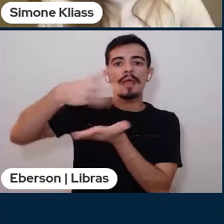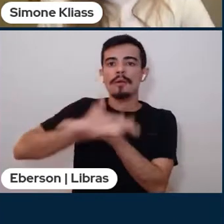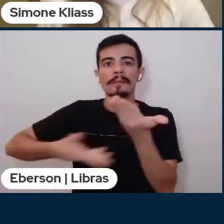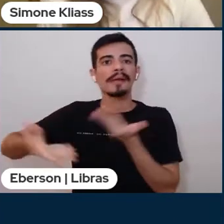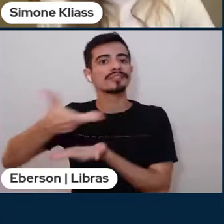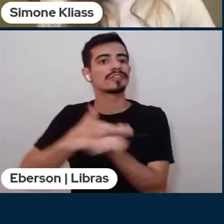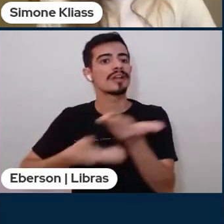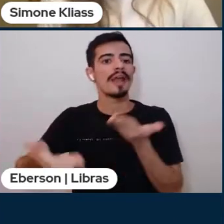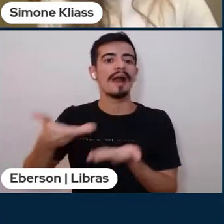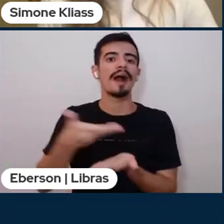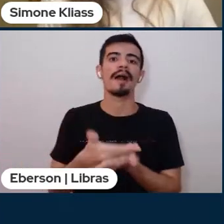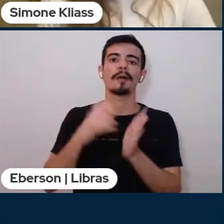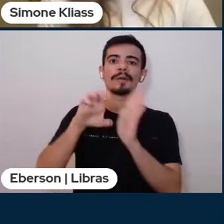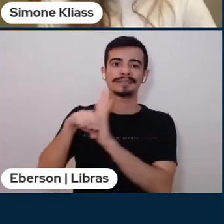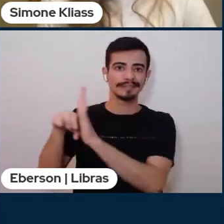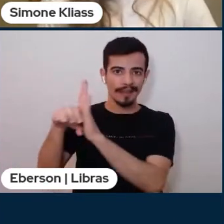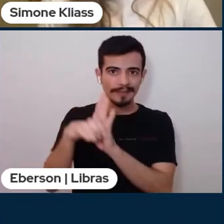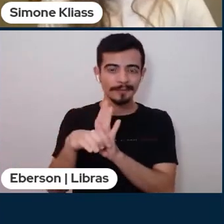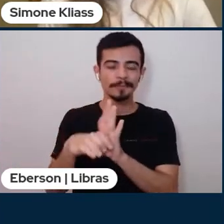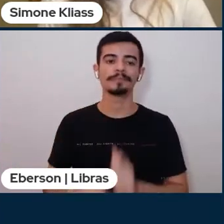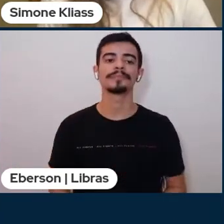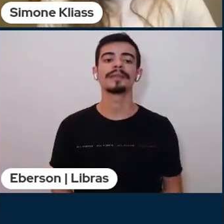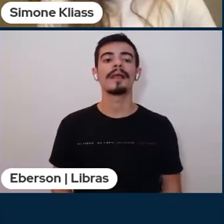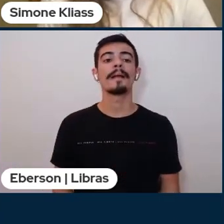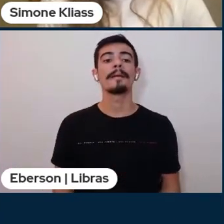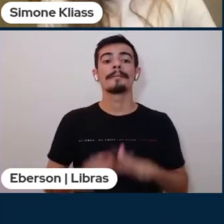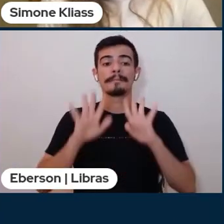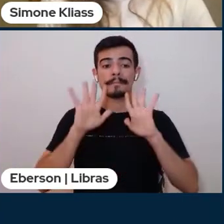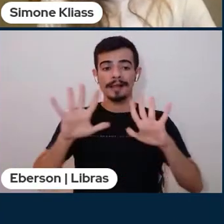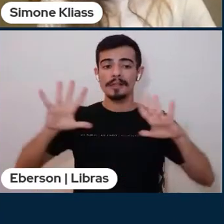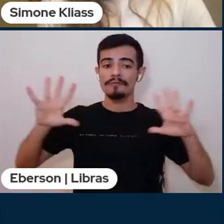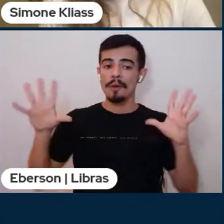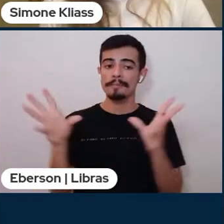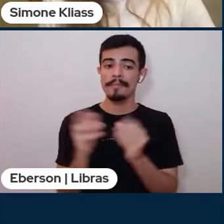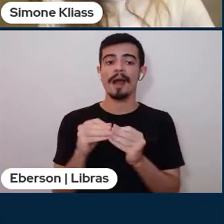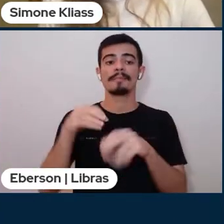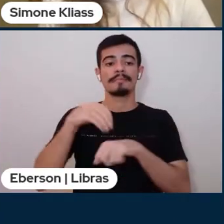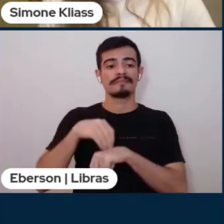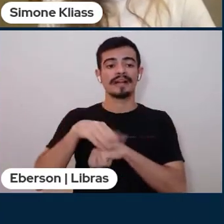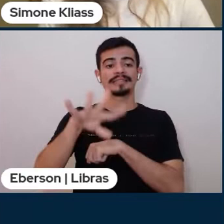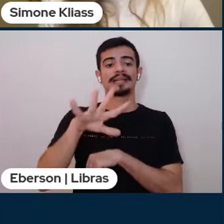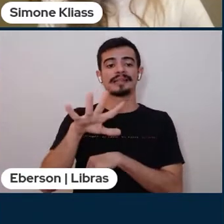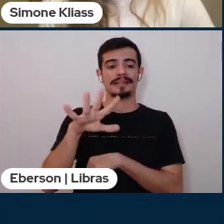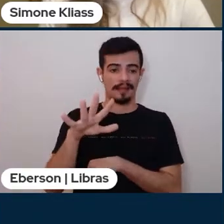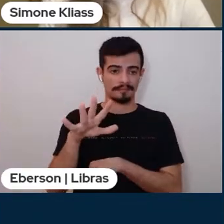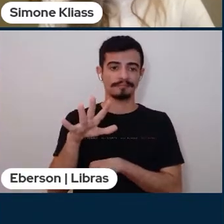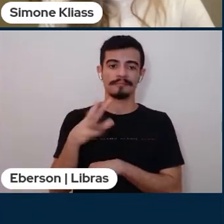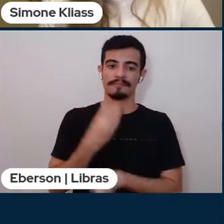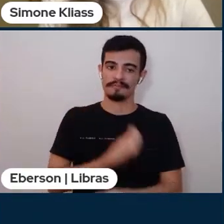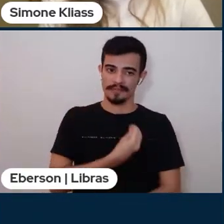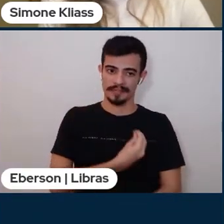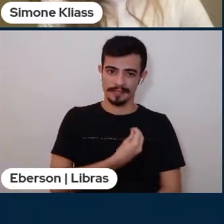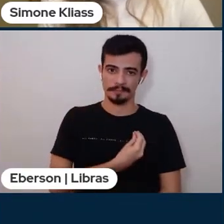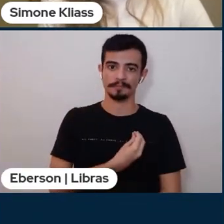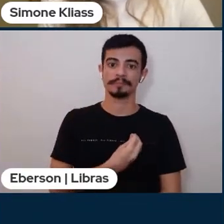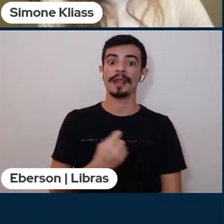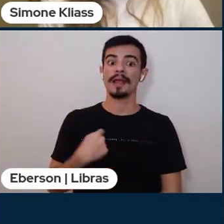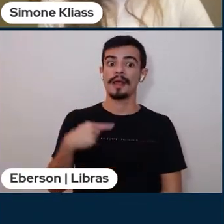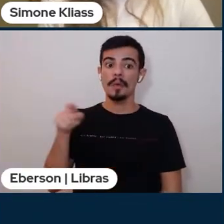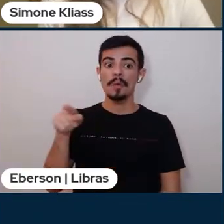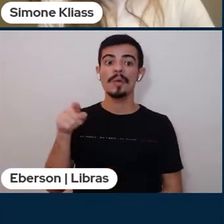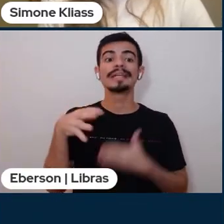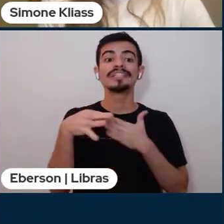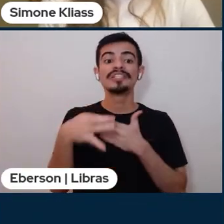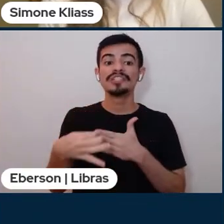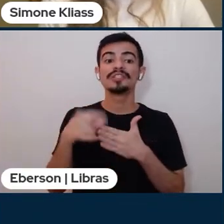os conceitos mas vou facilitar a vida de vocês um pouquinho fiz uma boa curadoria e eu indico esse livro que eu